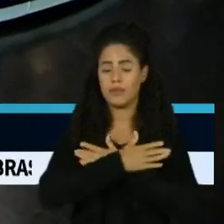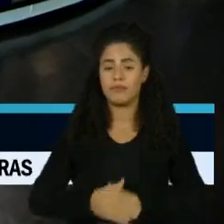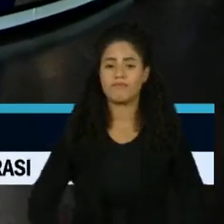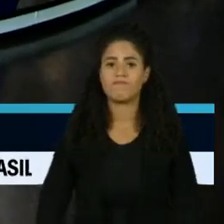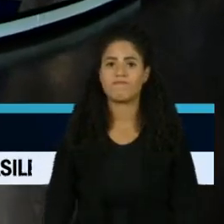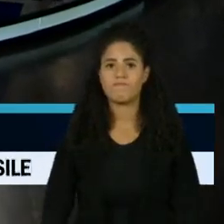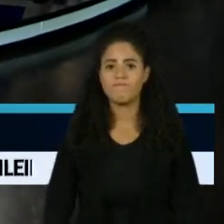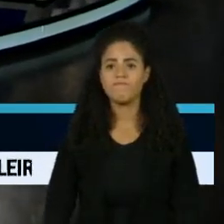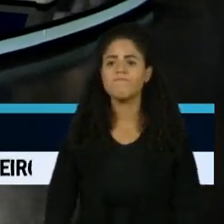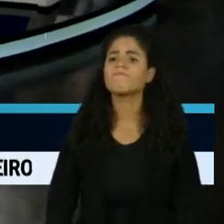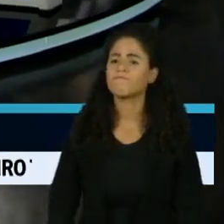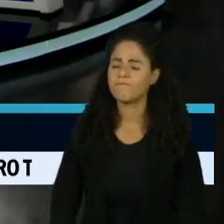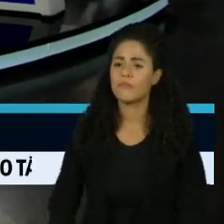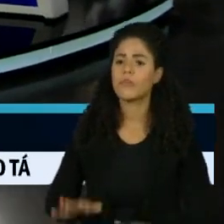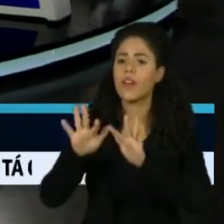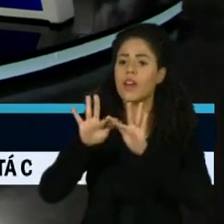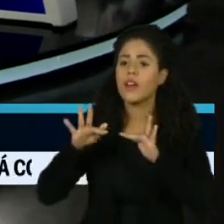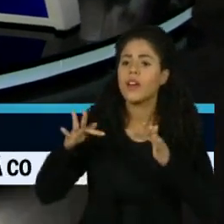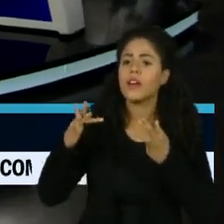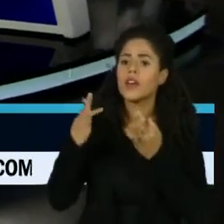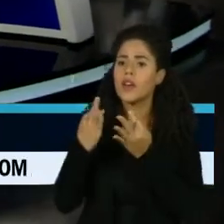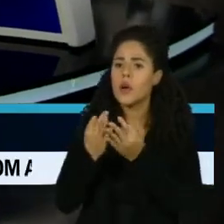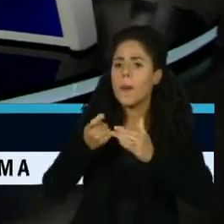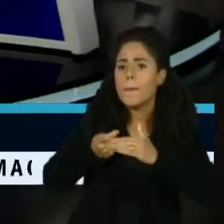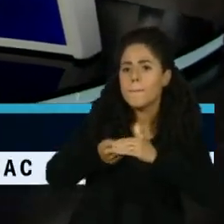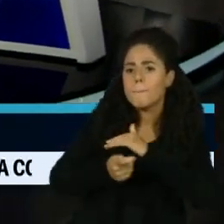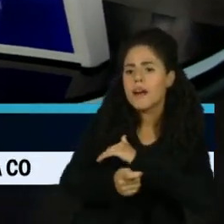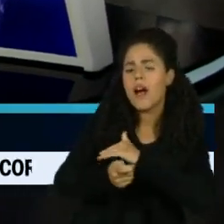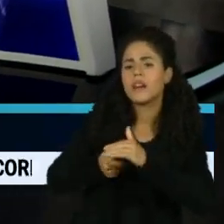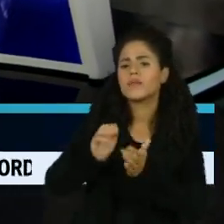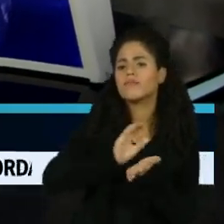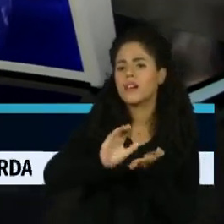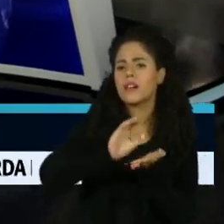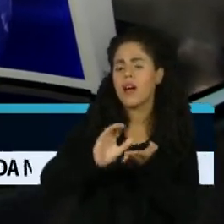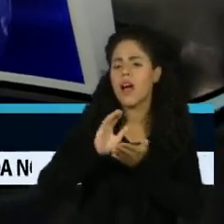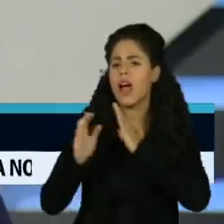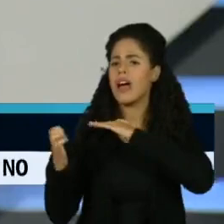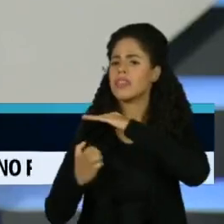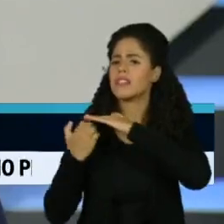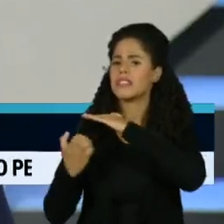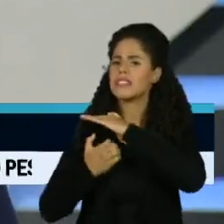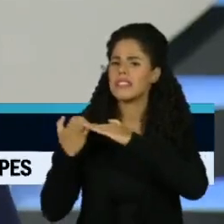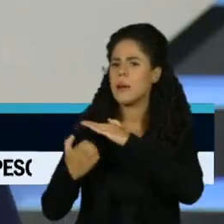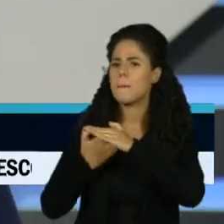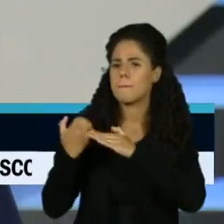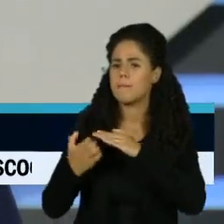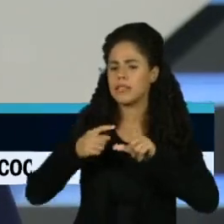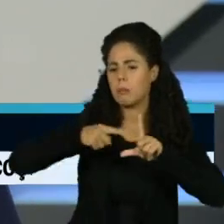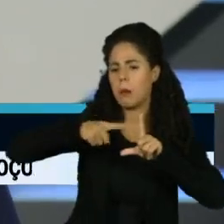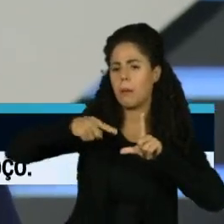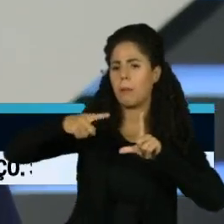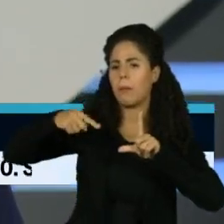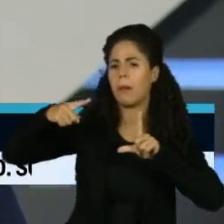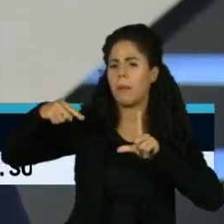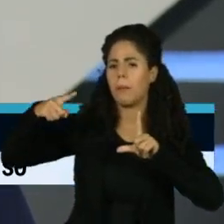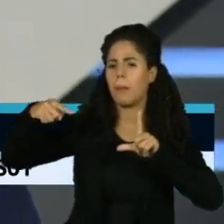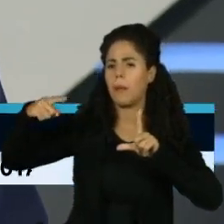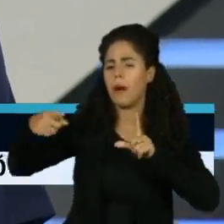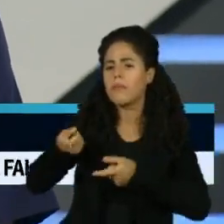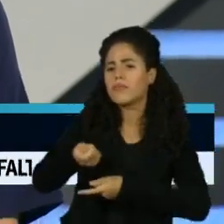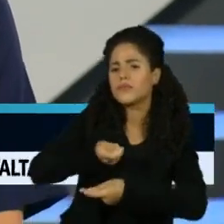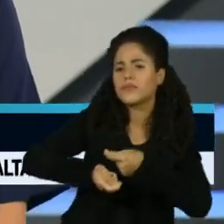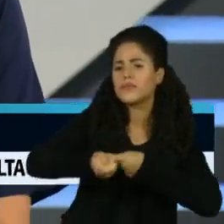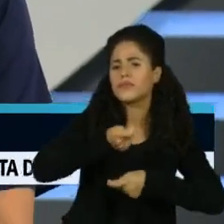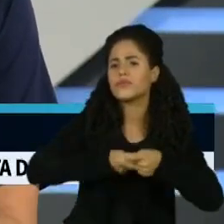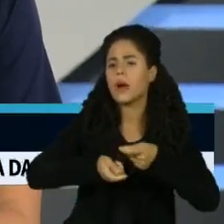o consumo das famílias investimento produtivo e até avaliação das empresas na bolsa a necessária a política monetária um